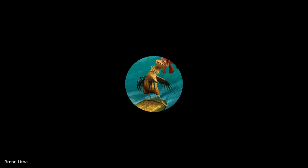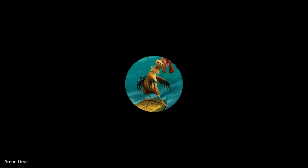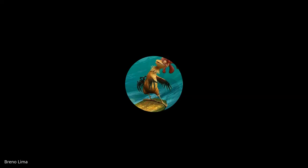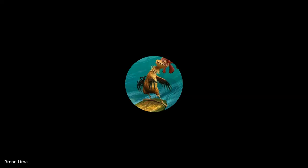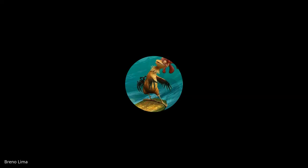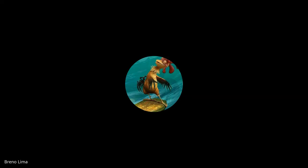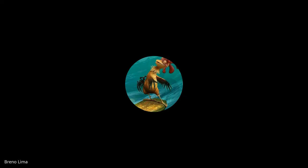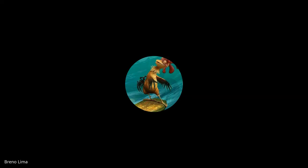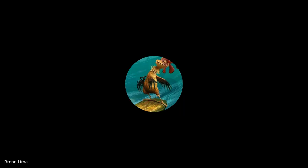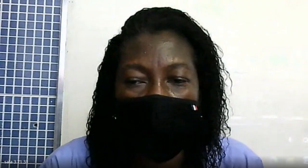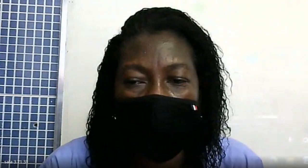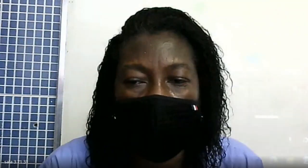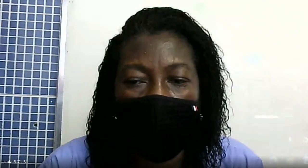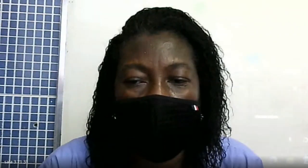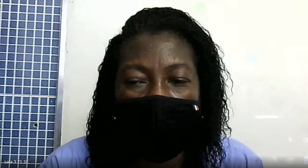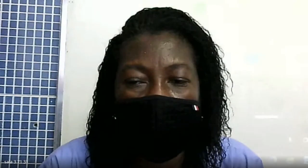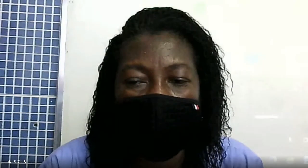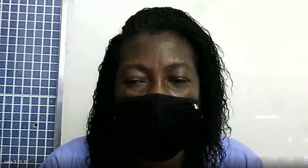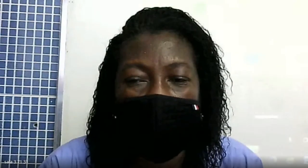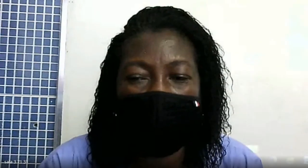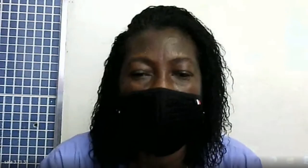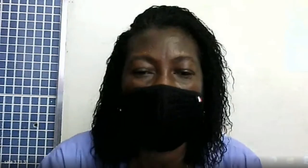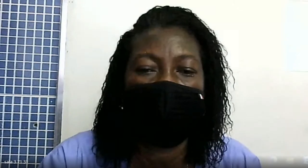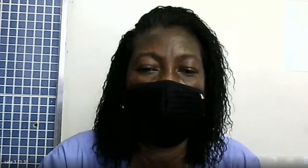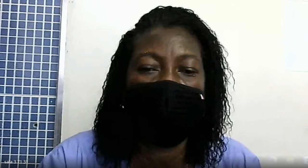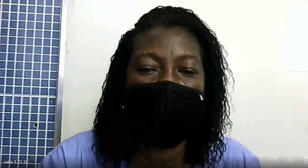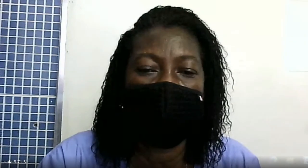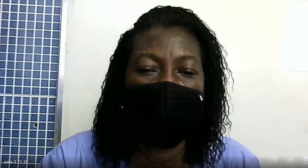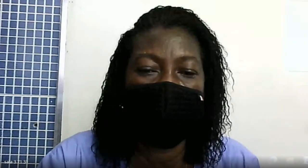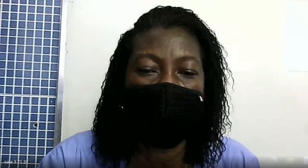Só um minutinho, meu amor. Vou interromper aqui e você fala, tá? Deus abençoe.